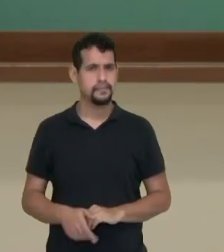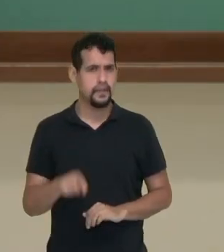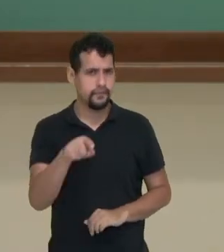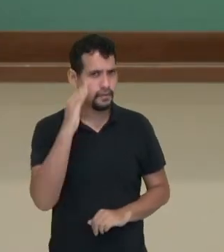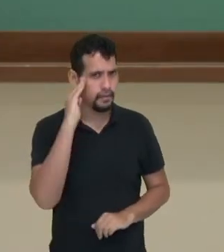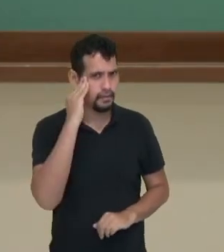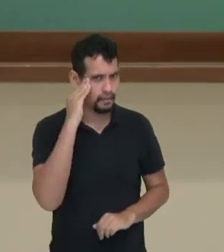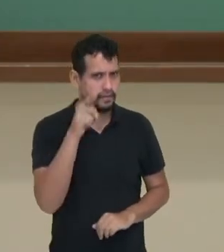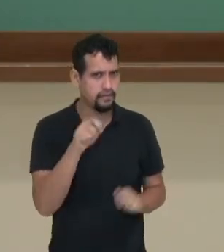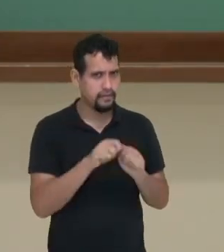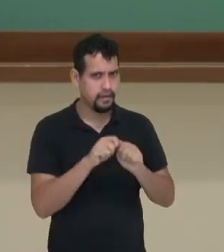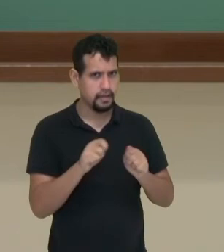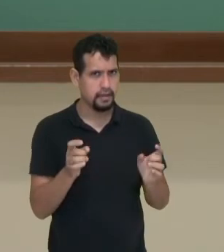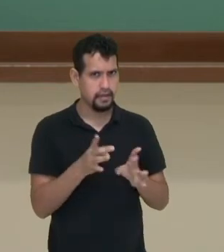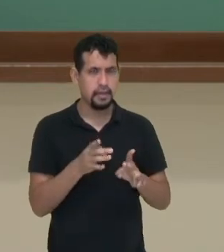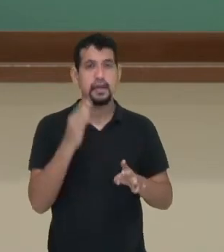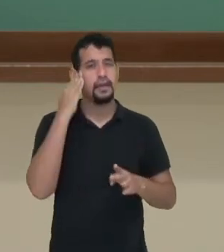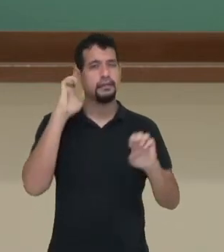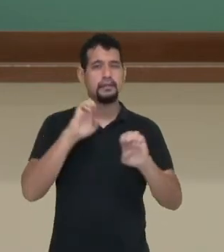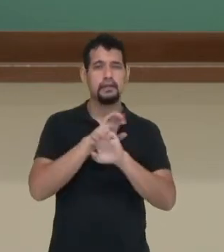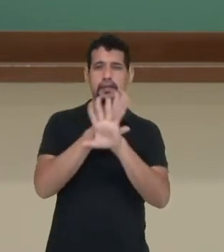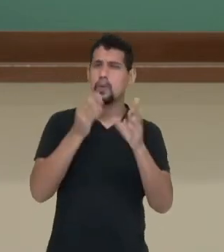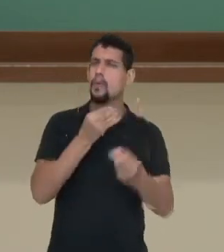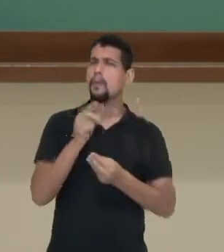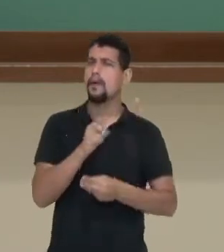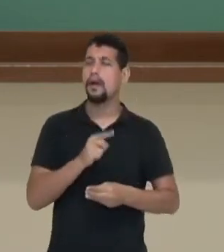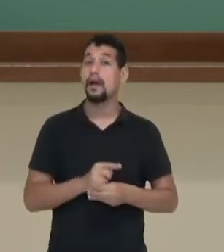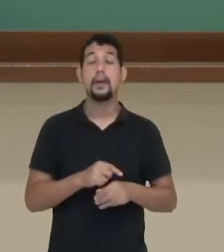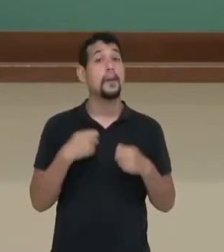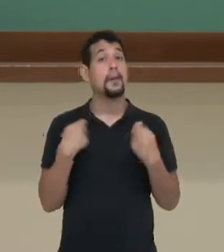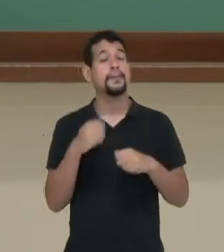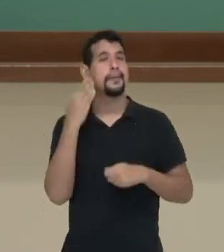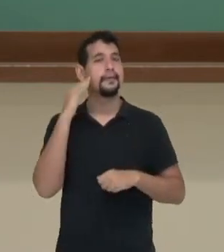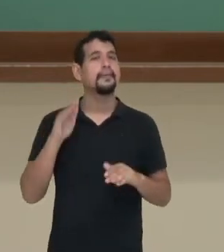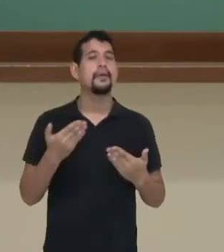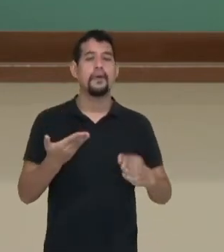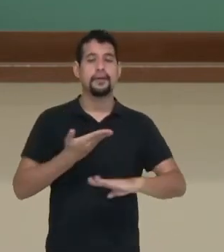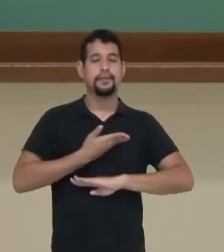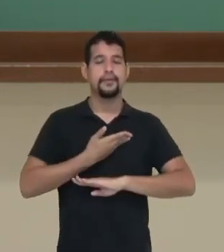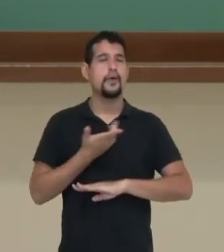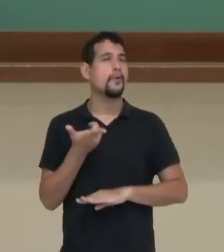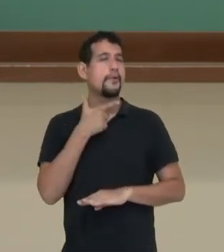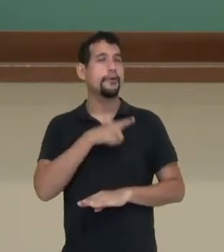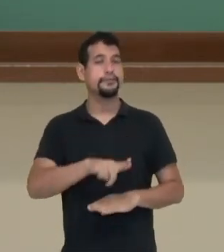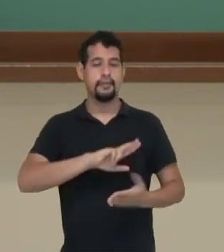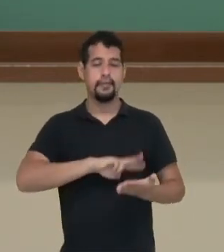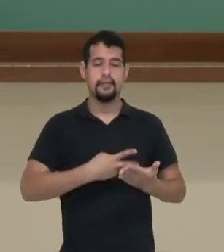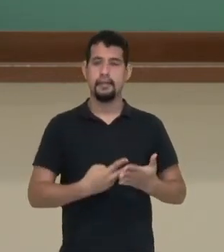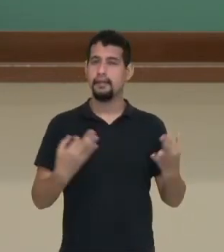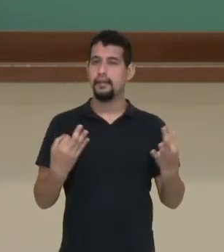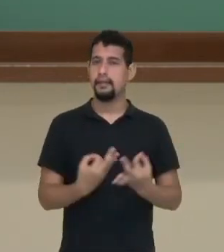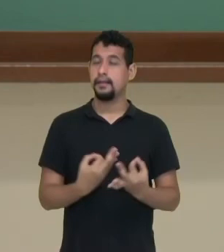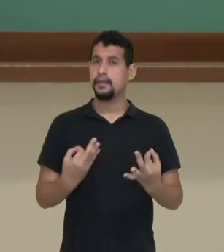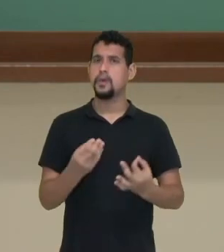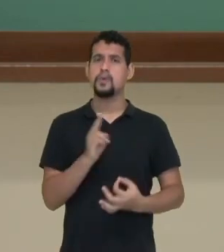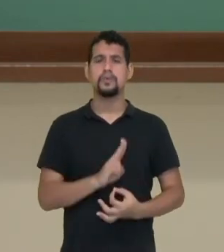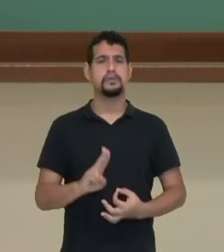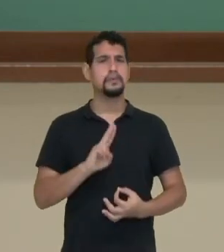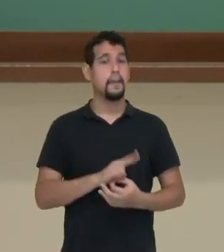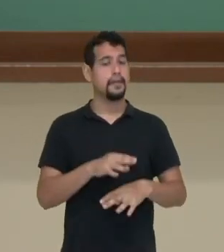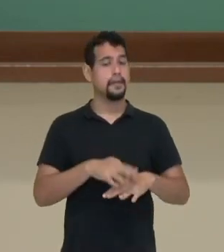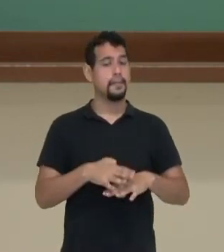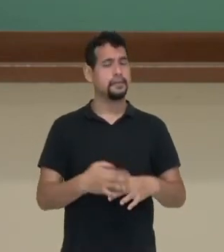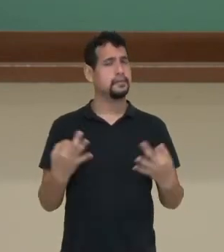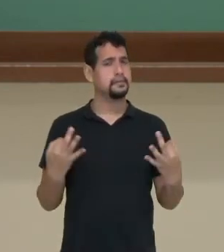Entendeu como faz? Compreendeu a situação? Porque assim, eu preciso entender a situação para conseguir traduzir ela numa função matemática,